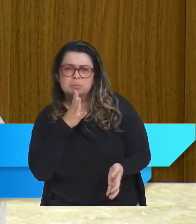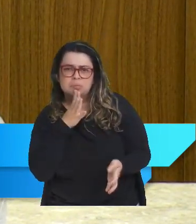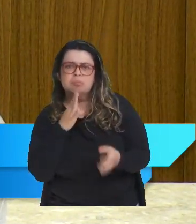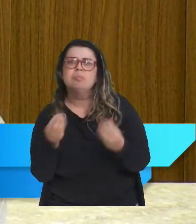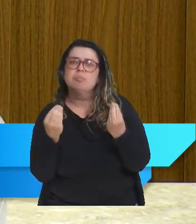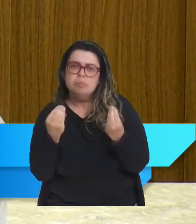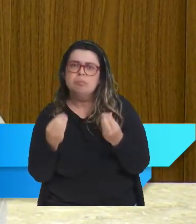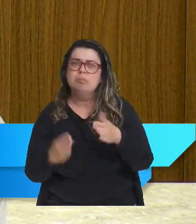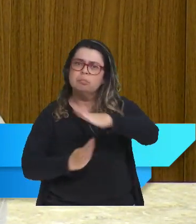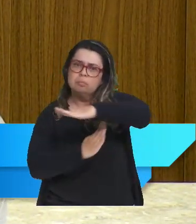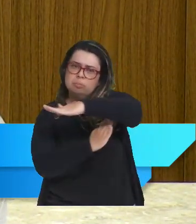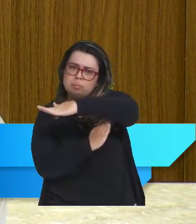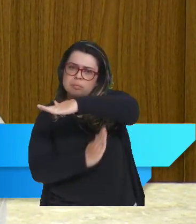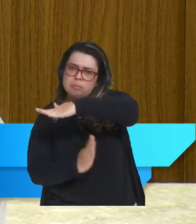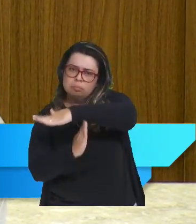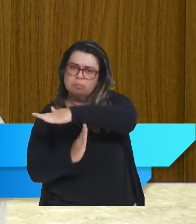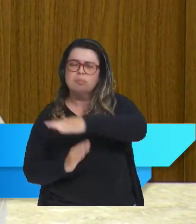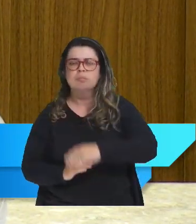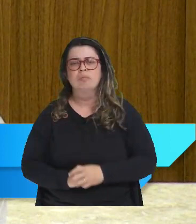Né,